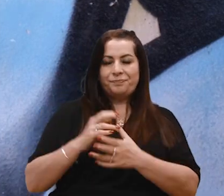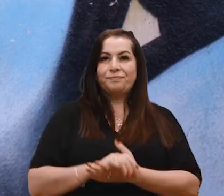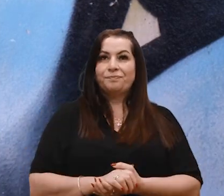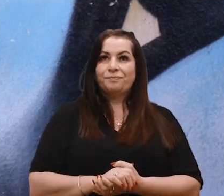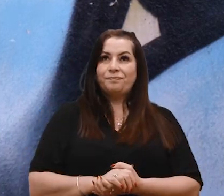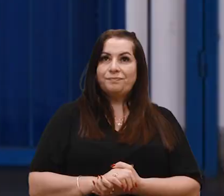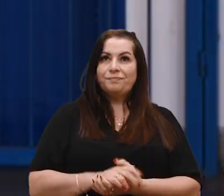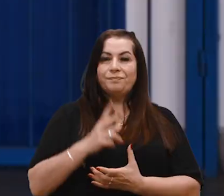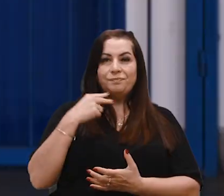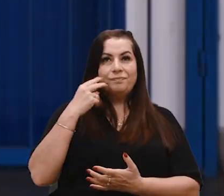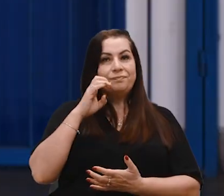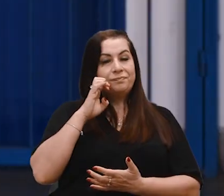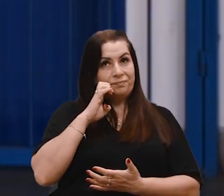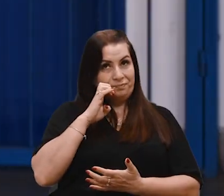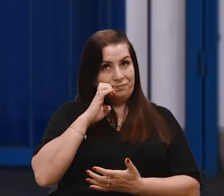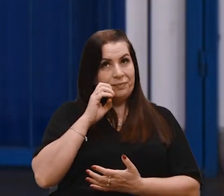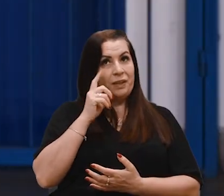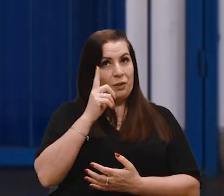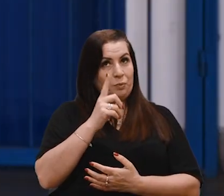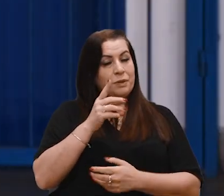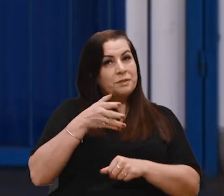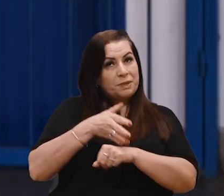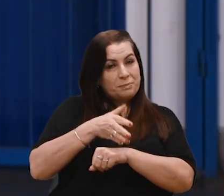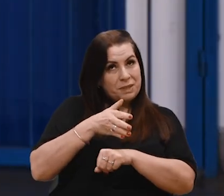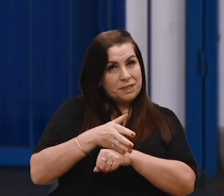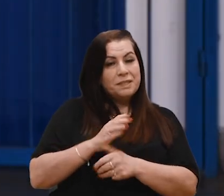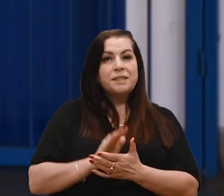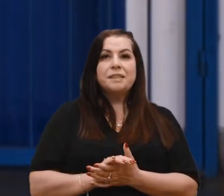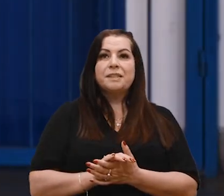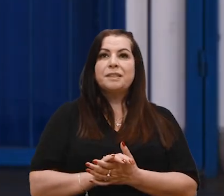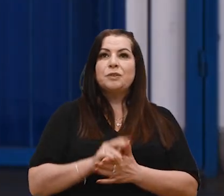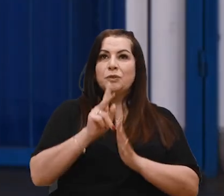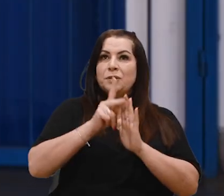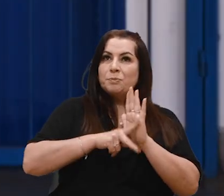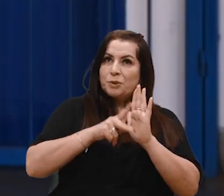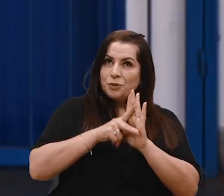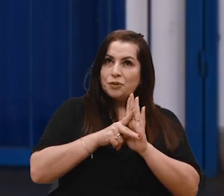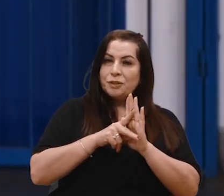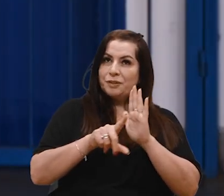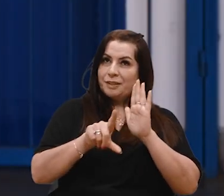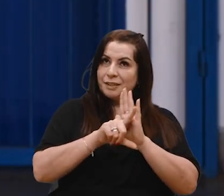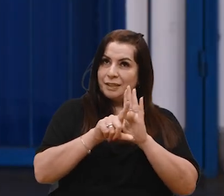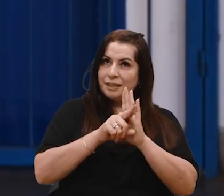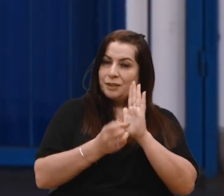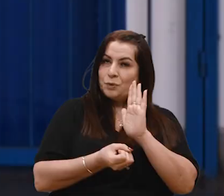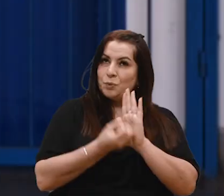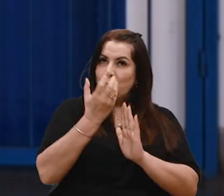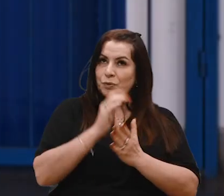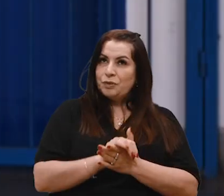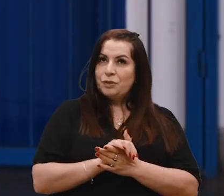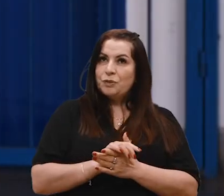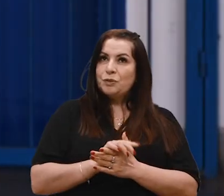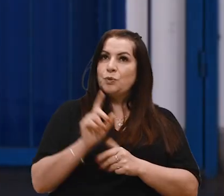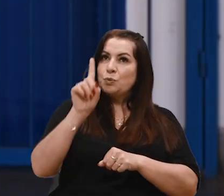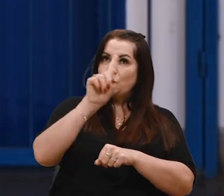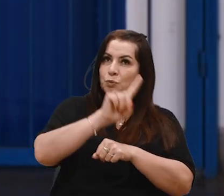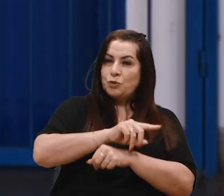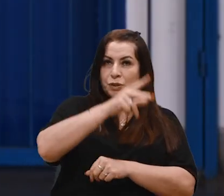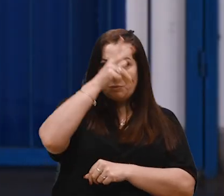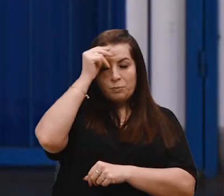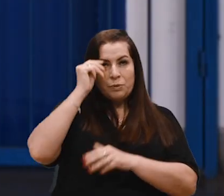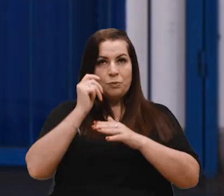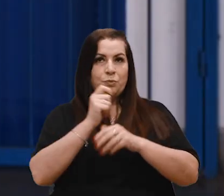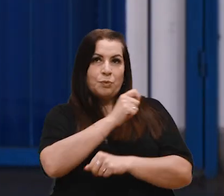nessas relações. A vereadora Estela, então, é uma das participantes do projeto de lei que deu origem